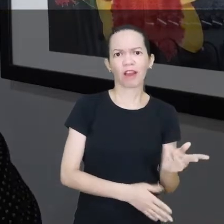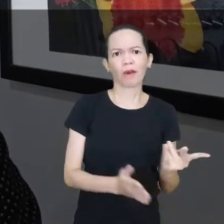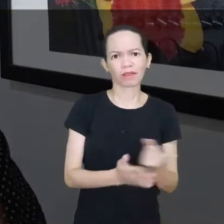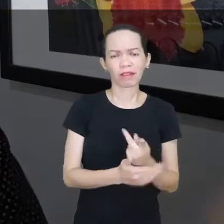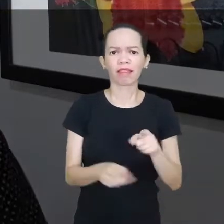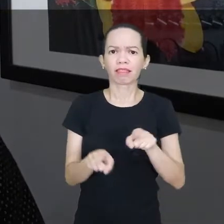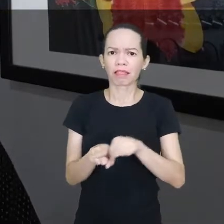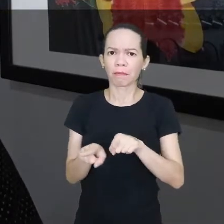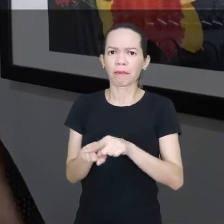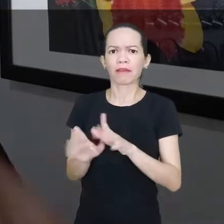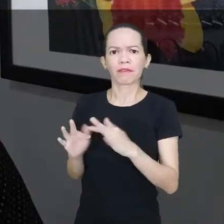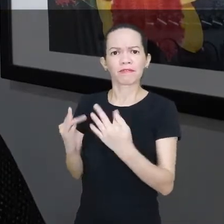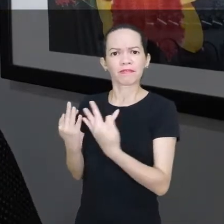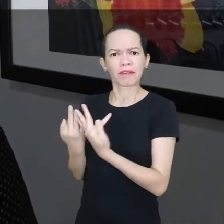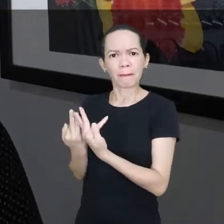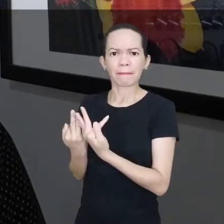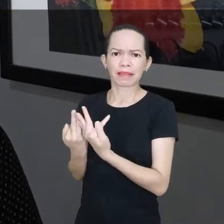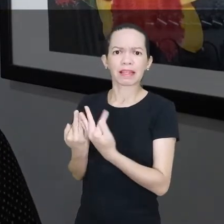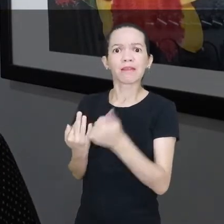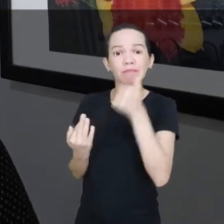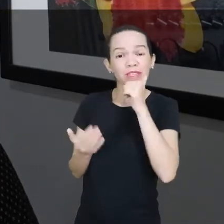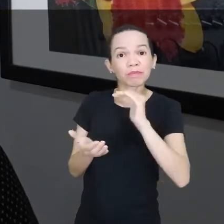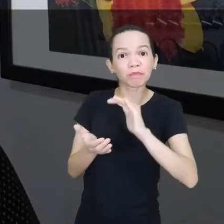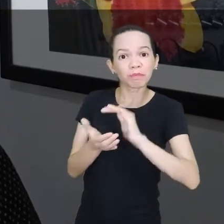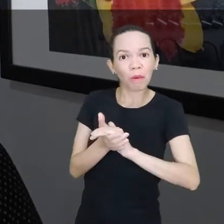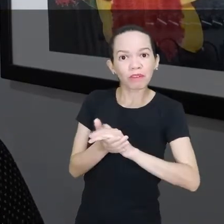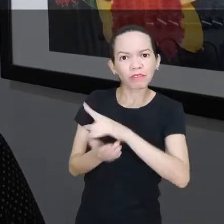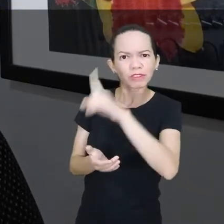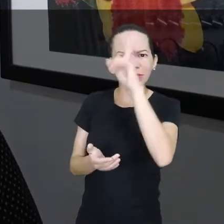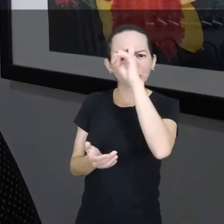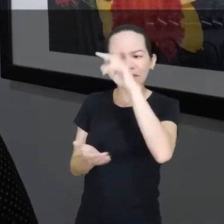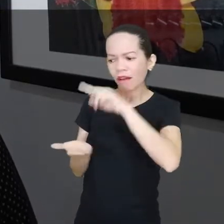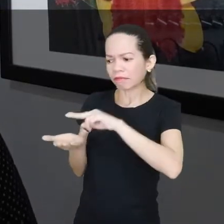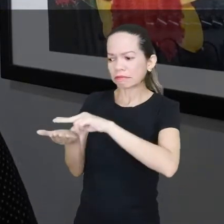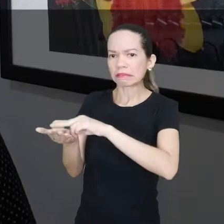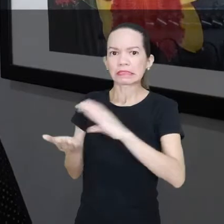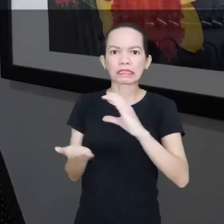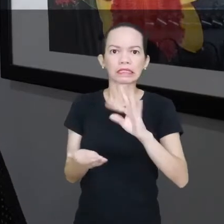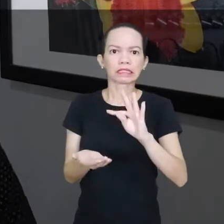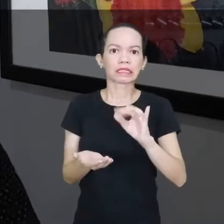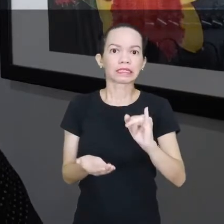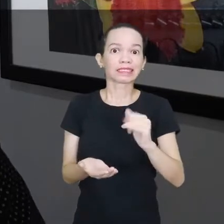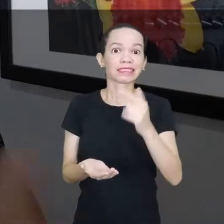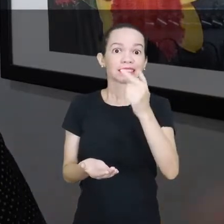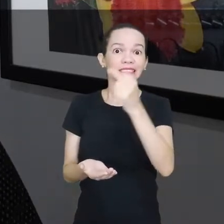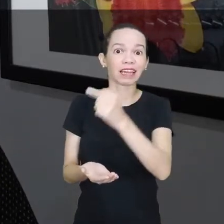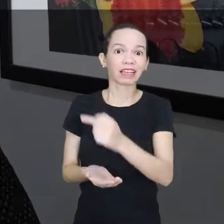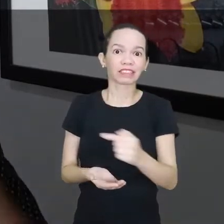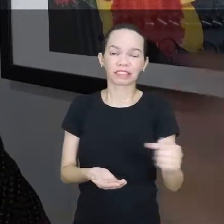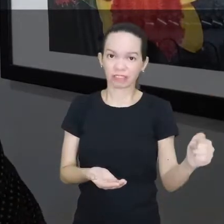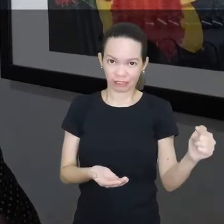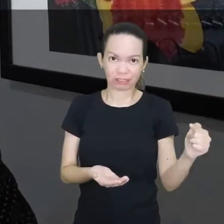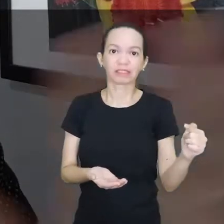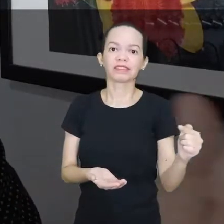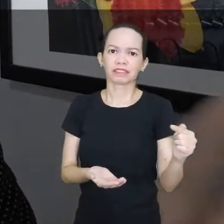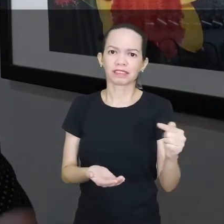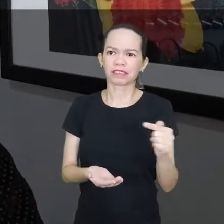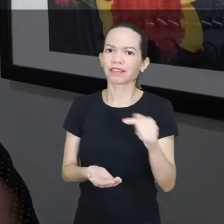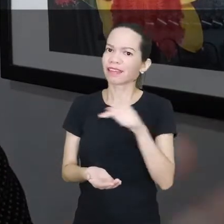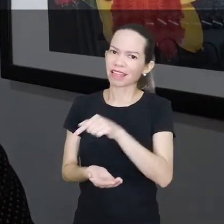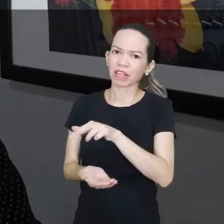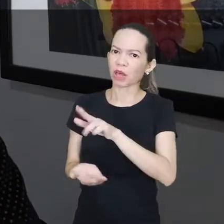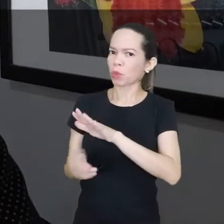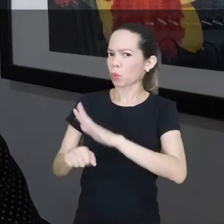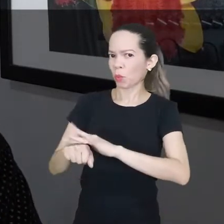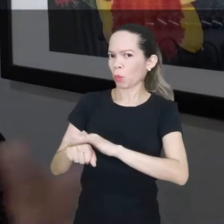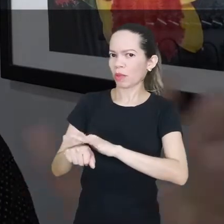familiar em CTI, minha esposa mesmo ficou no CTI durante 7 dias. Então, nós já passamos, não nada a ver com